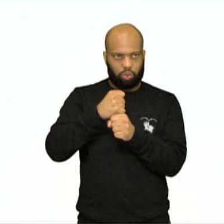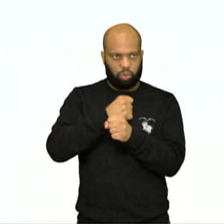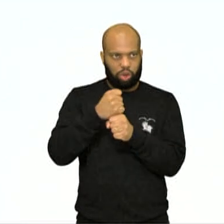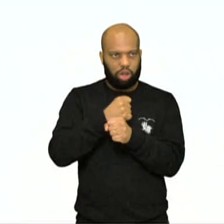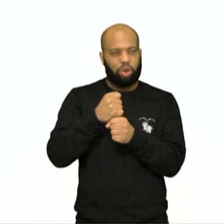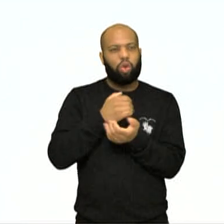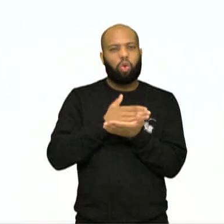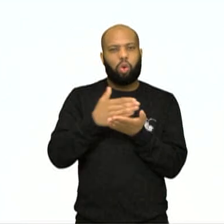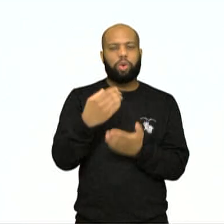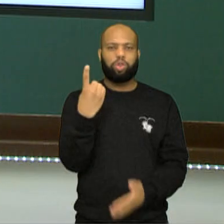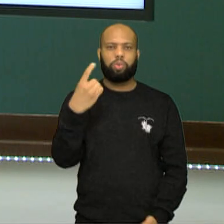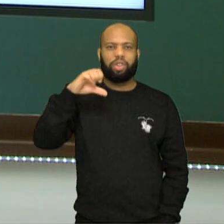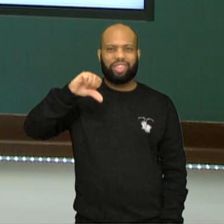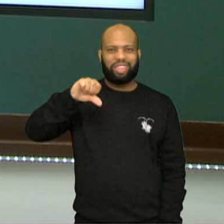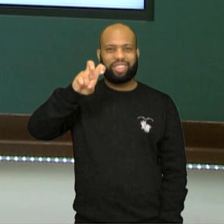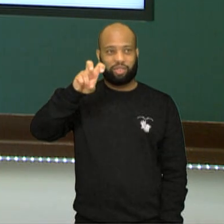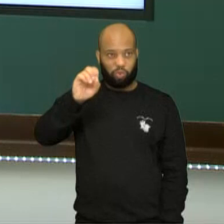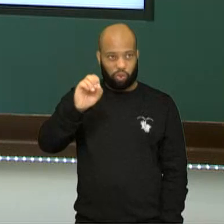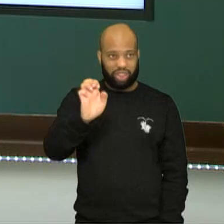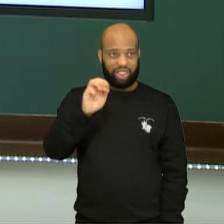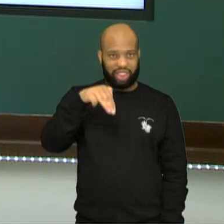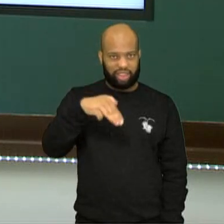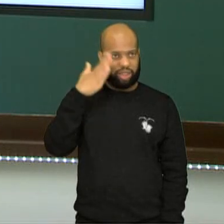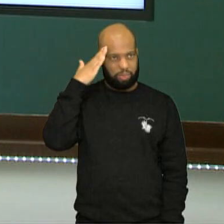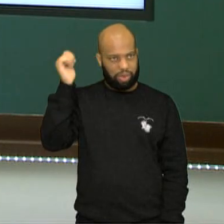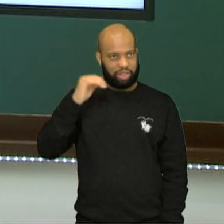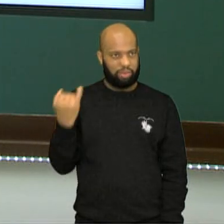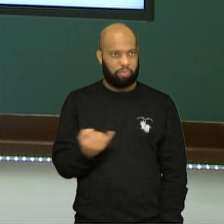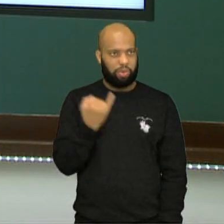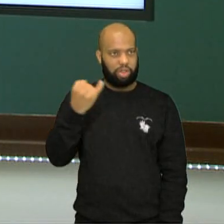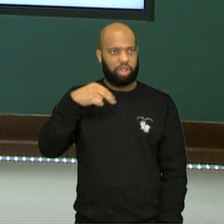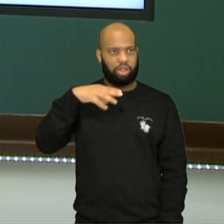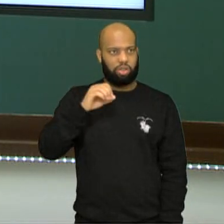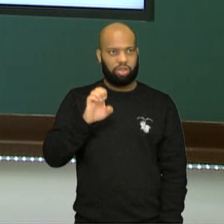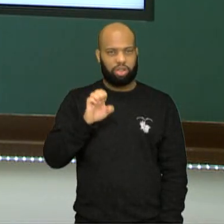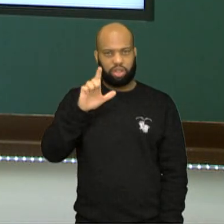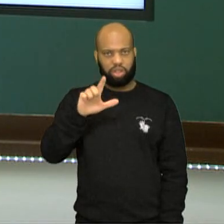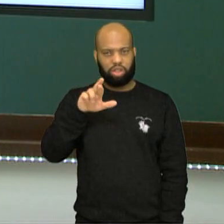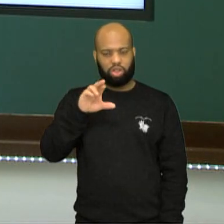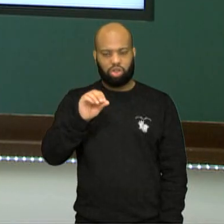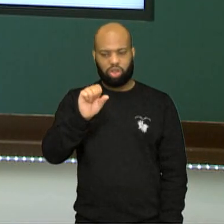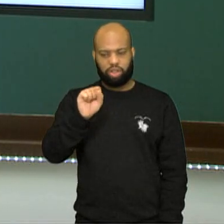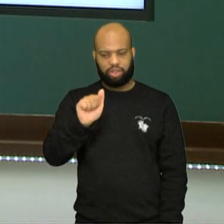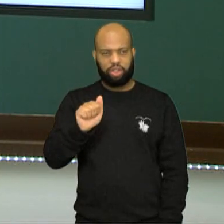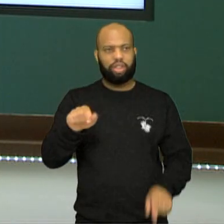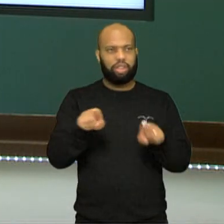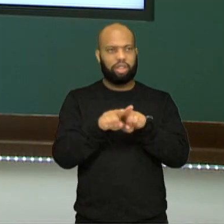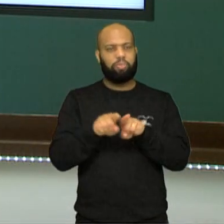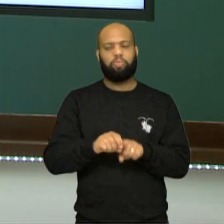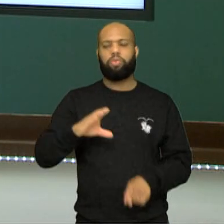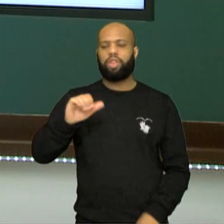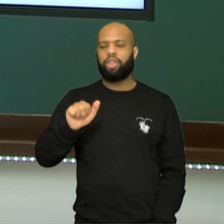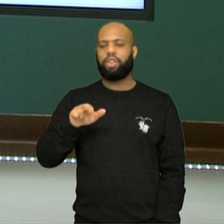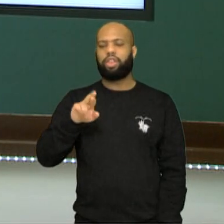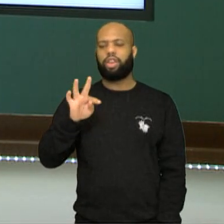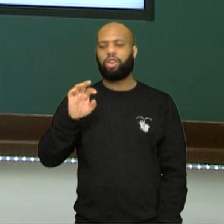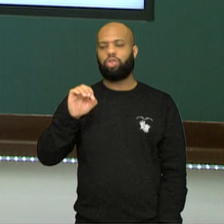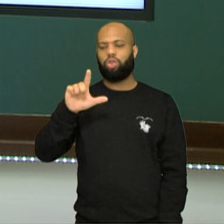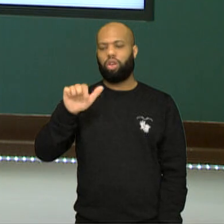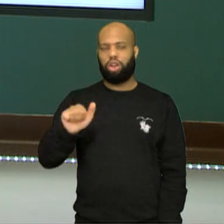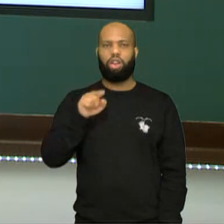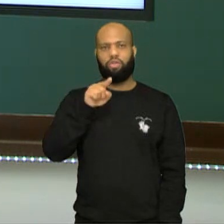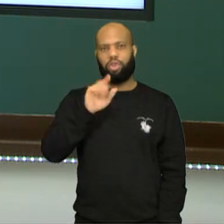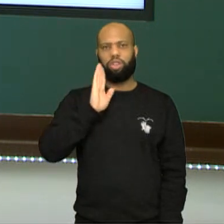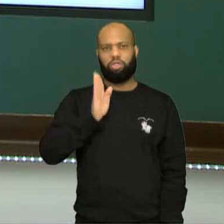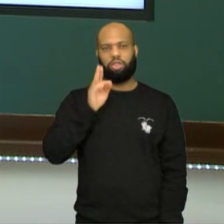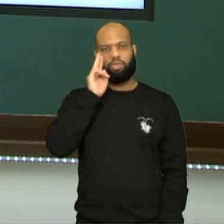Noel Rosa e Cartola, tá? Eu não sei se eu vou colocar, mas tem altas músicas de Noel Rosa e Cartola que com certeza